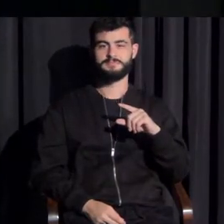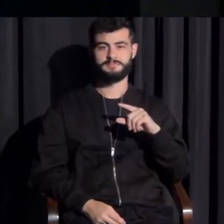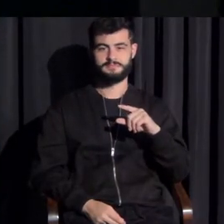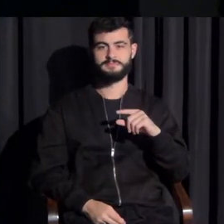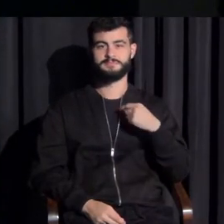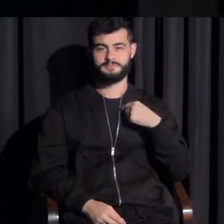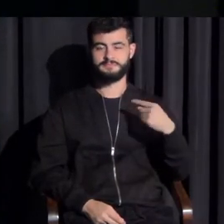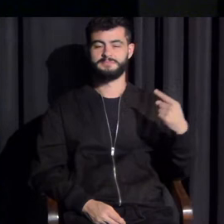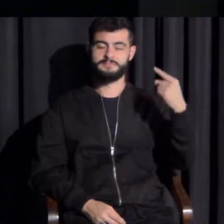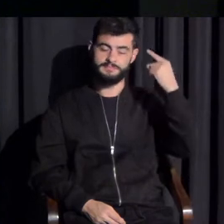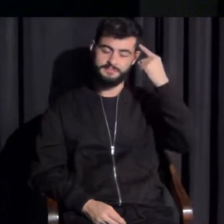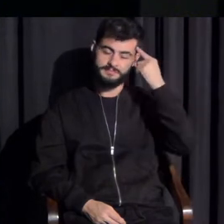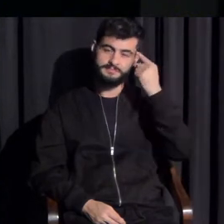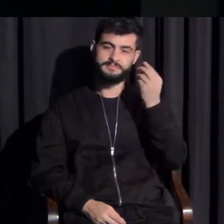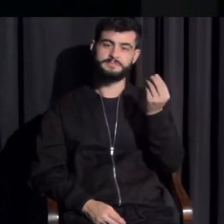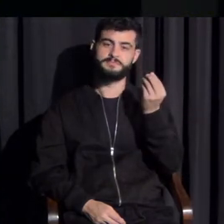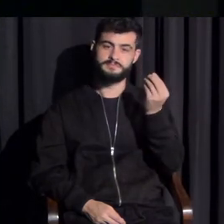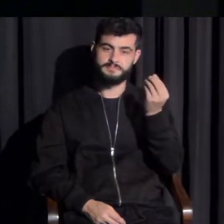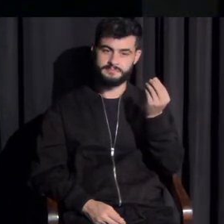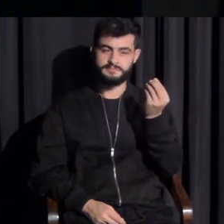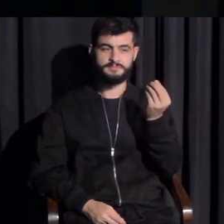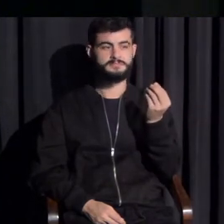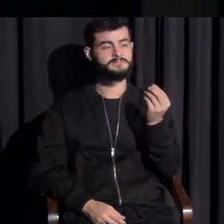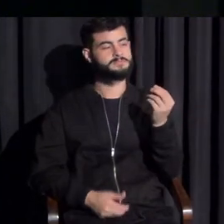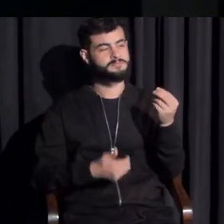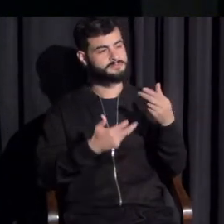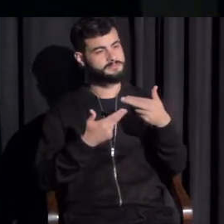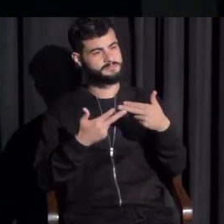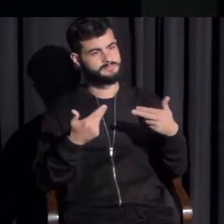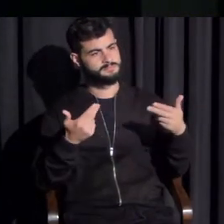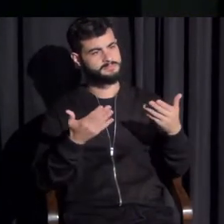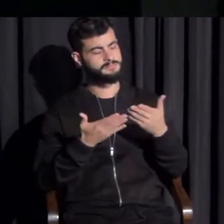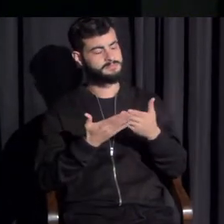pensando, né? O quanto também essas atividades são...